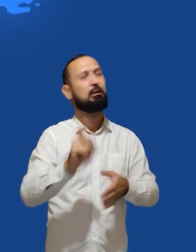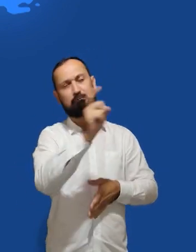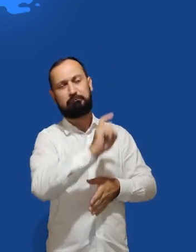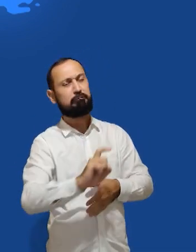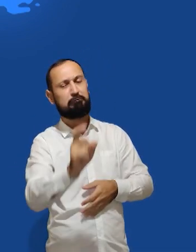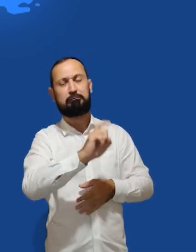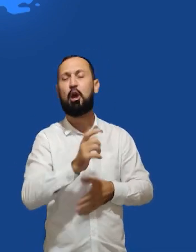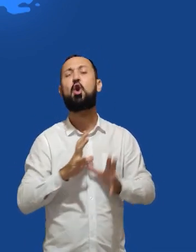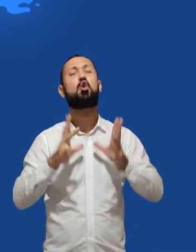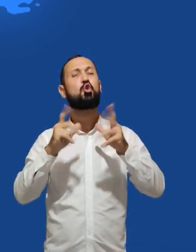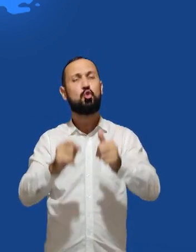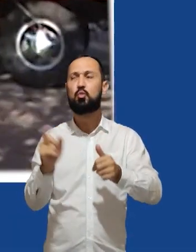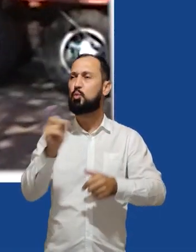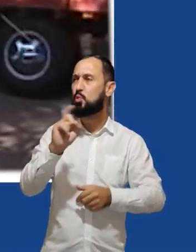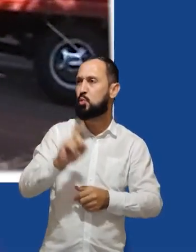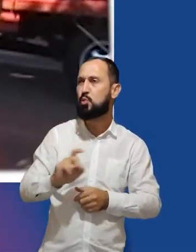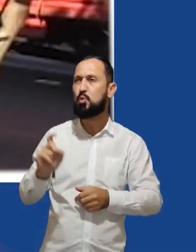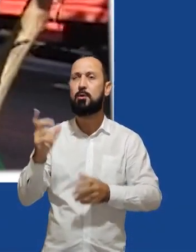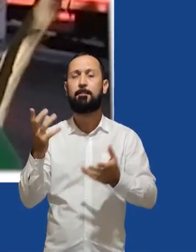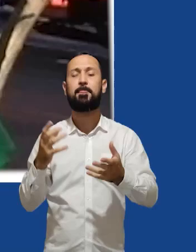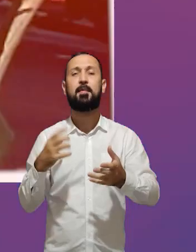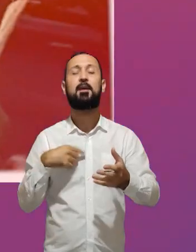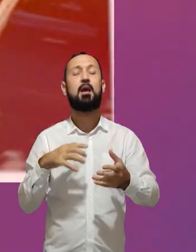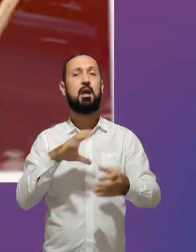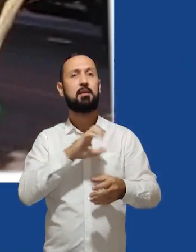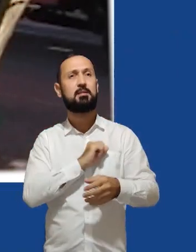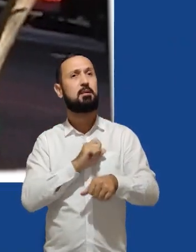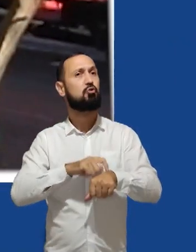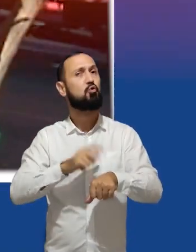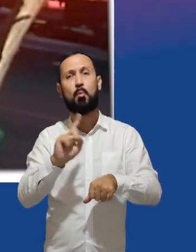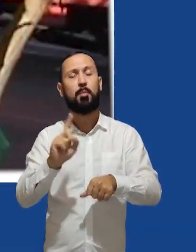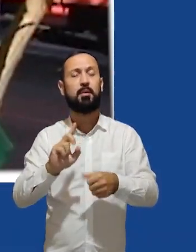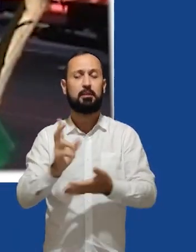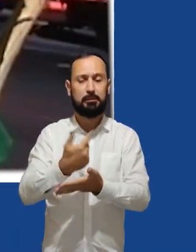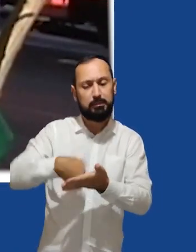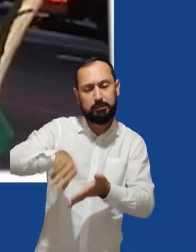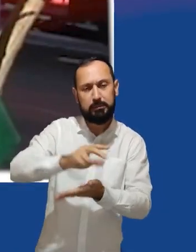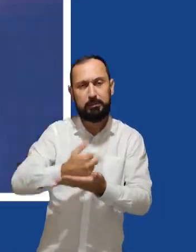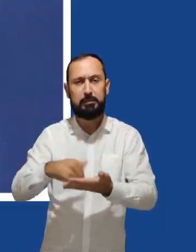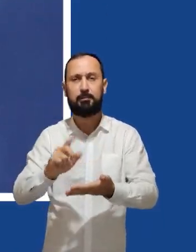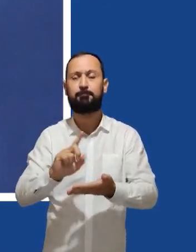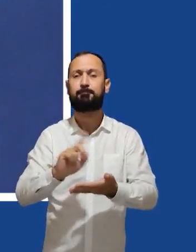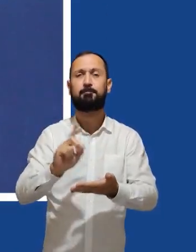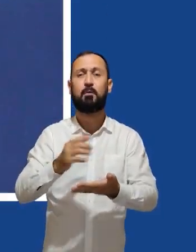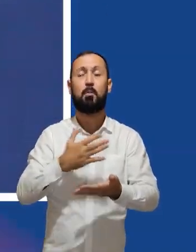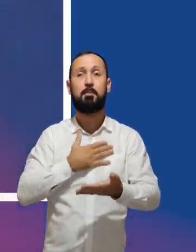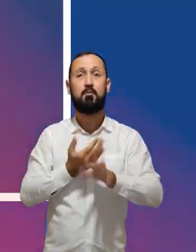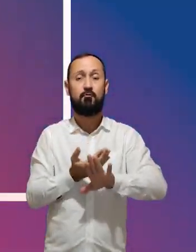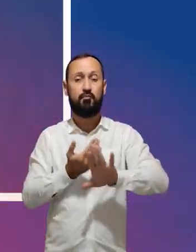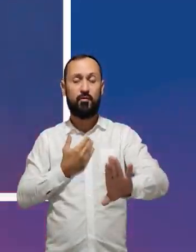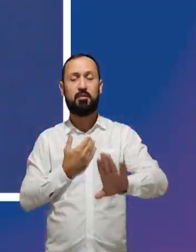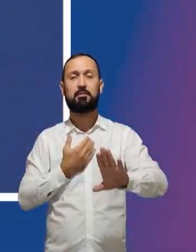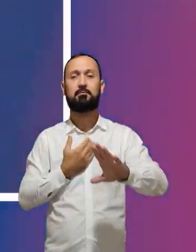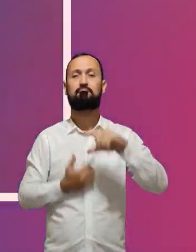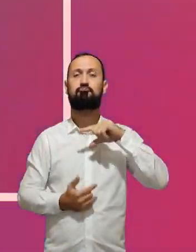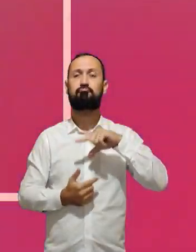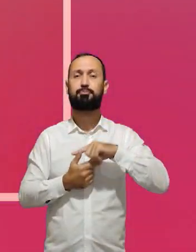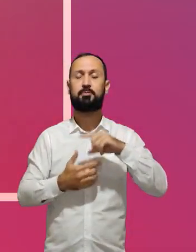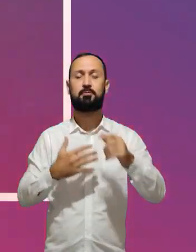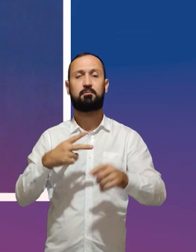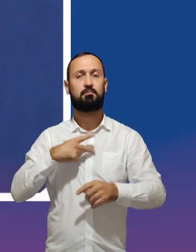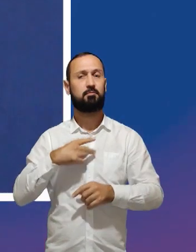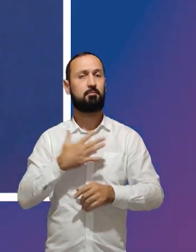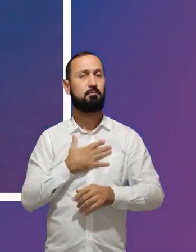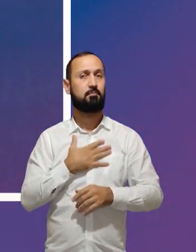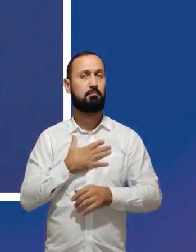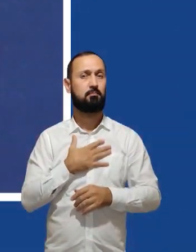voltei pichando geral, assim, né? Grafitando. Não sou do movimento hip hop dessa galera, não. Foi muito